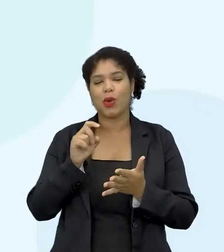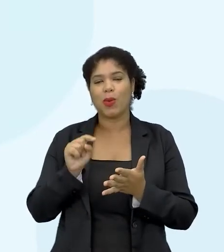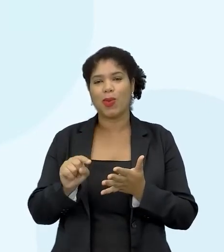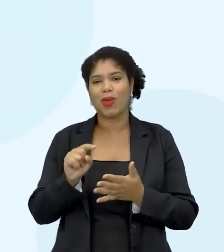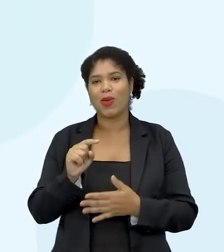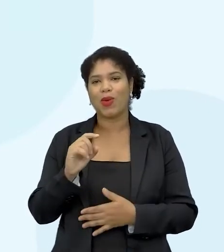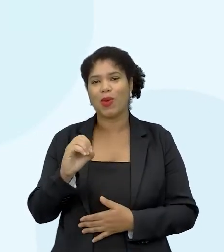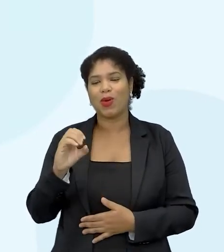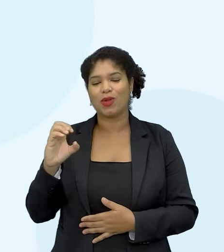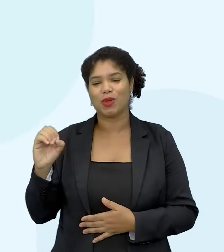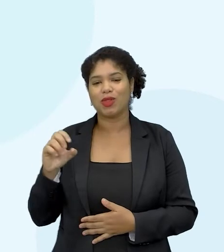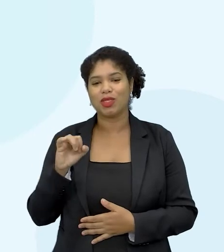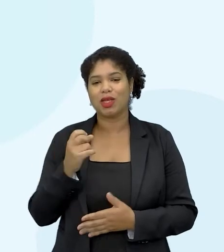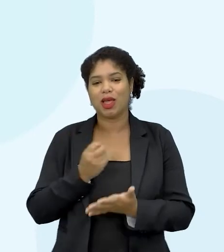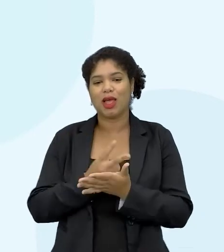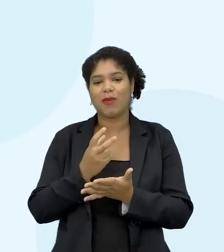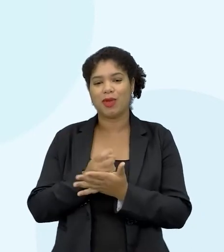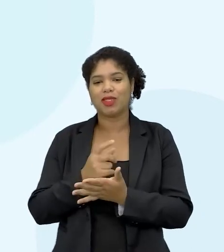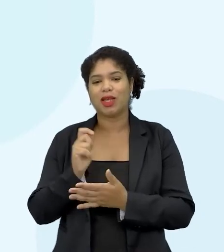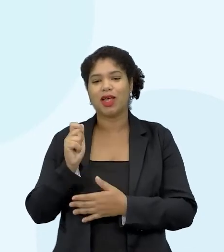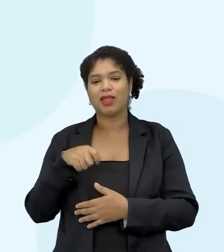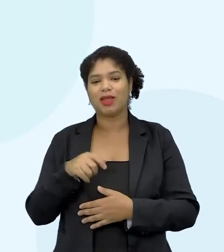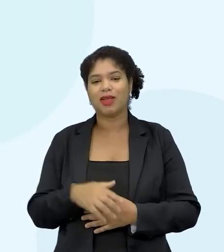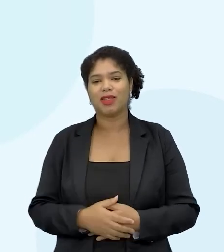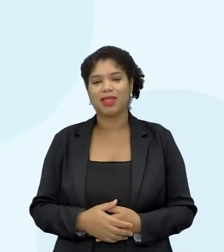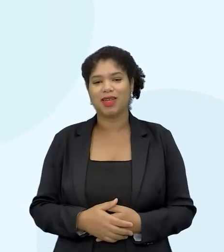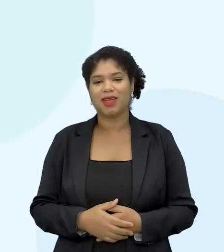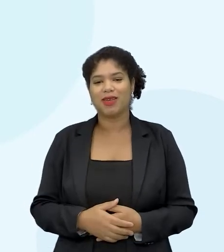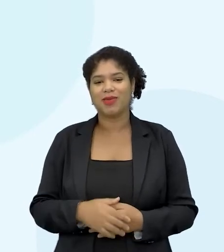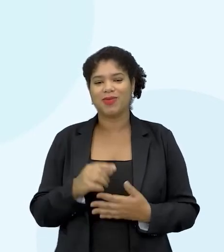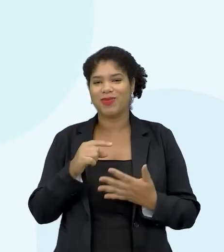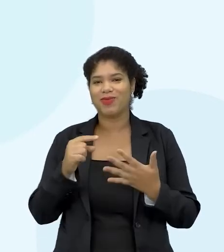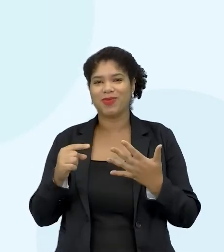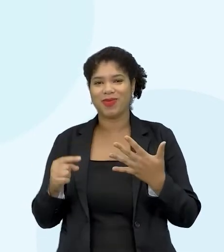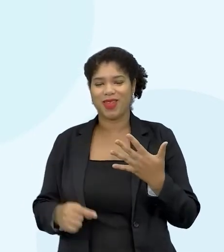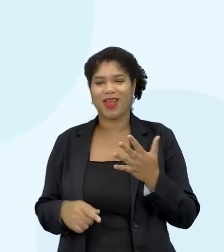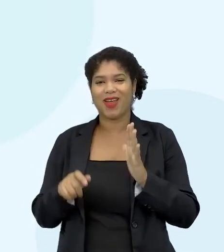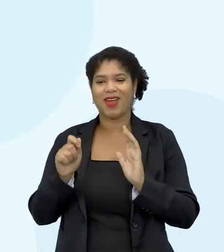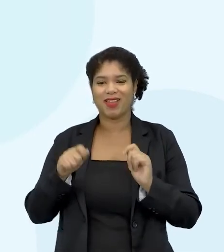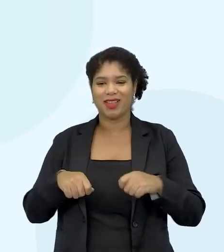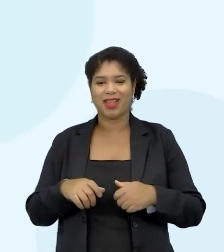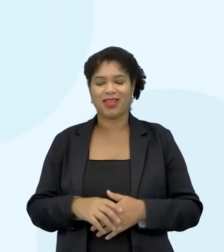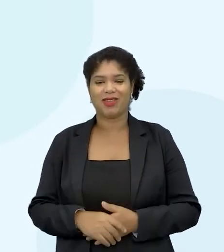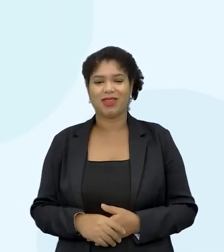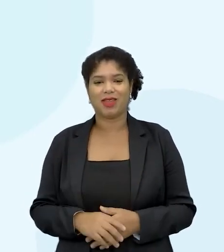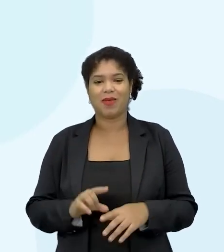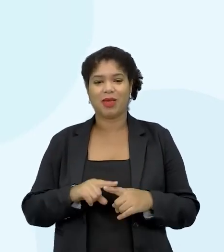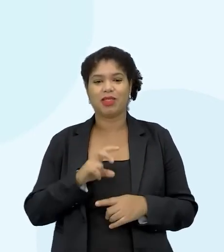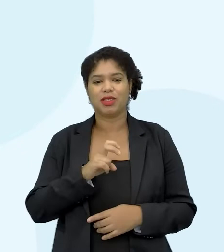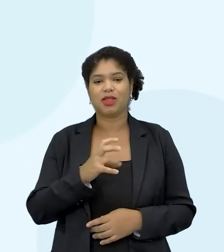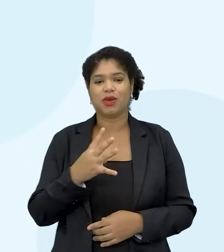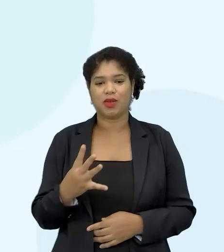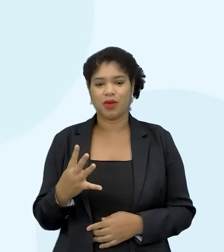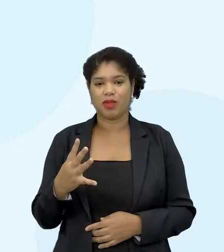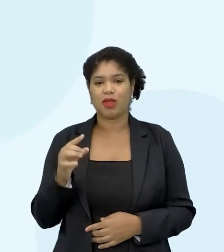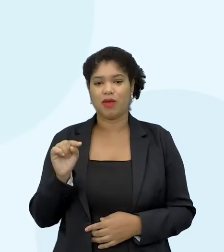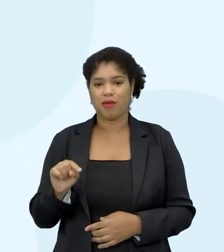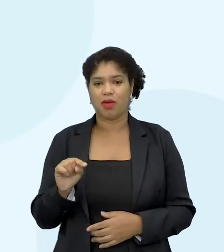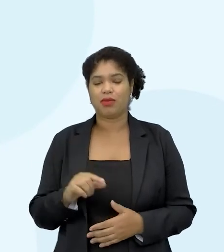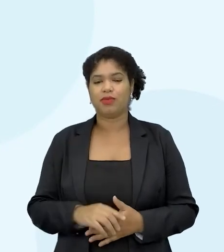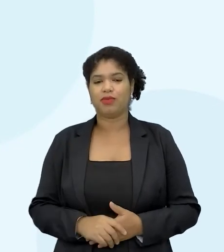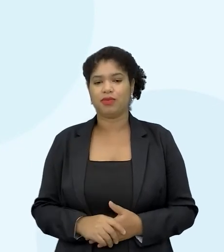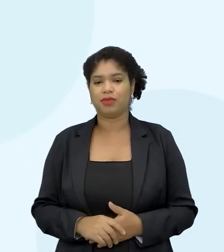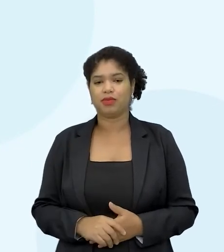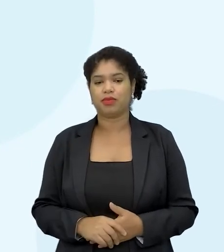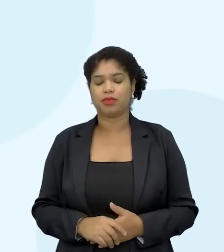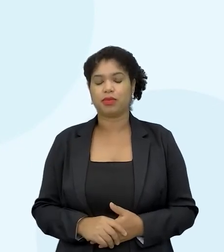5.400. Se você vender 200 camisetas, ó, 200 vezes 54, 10.800. Então, tá